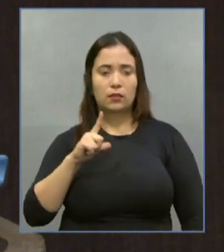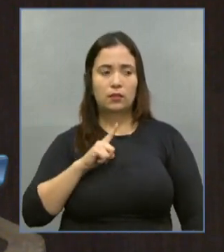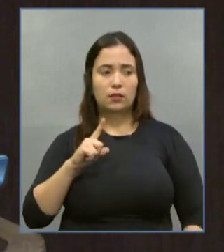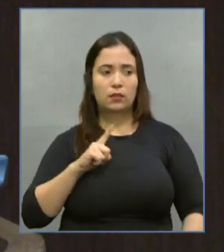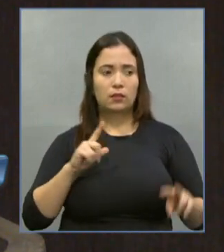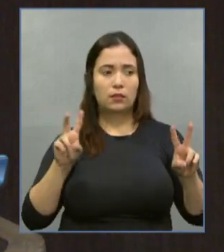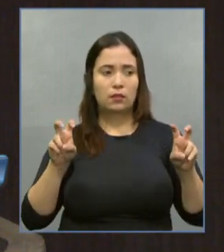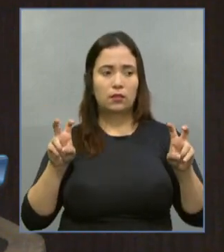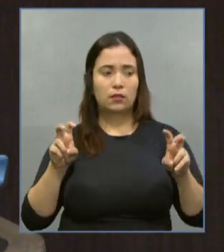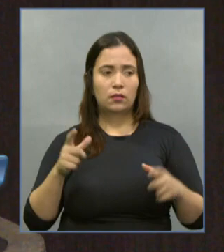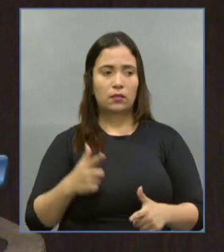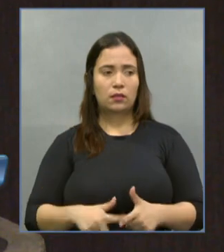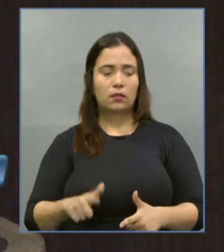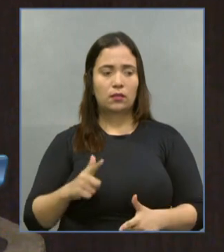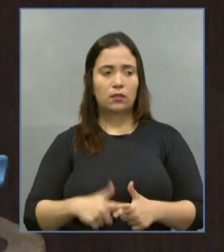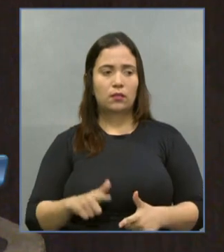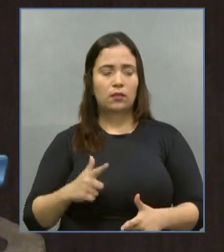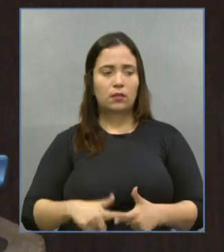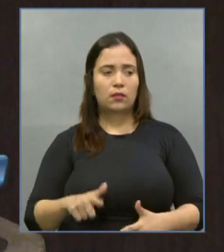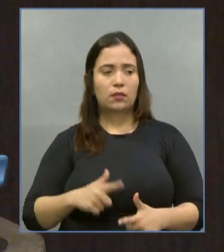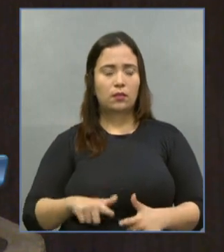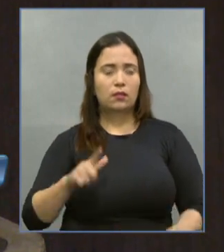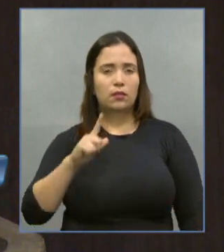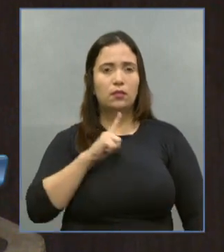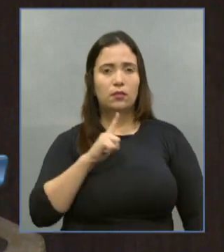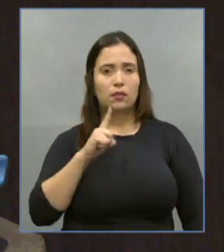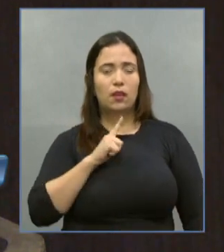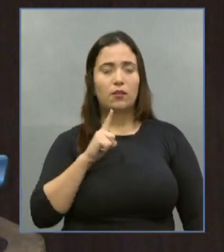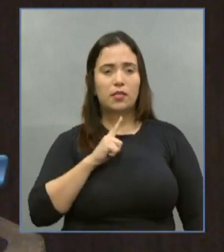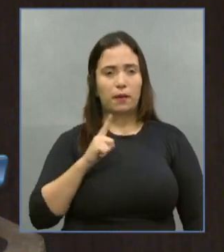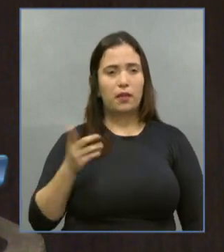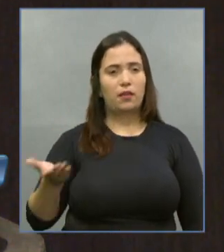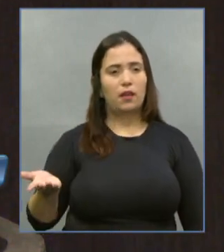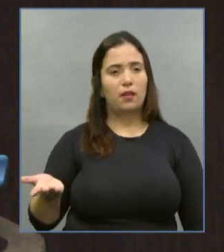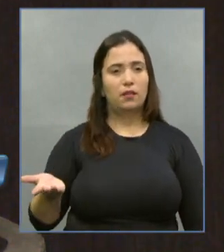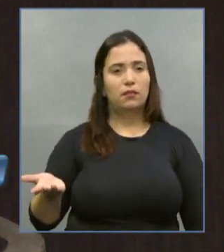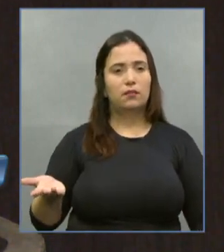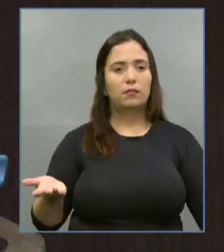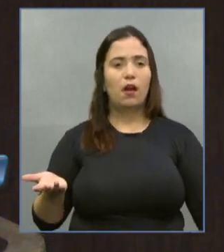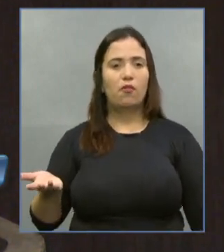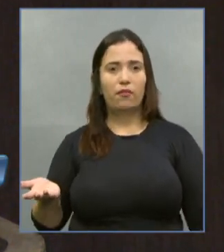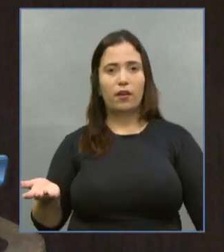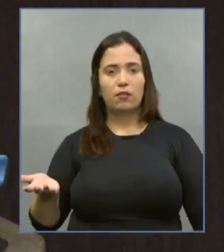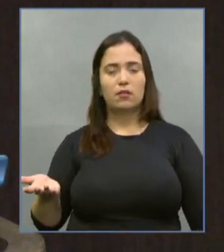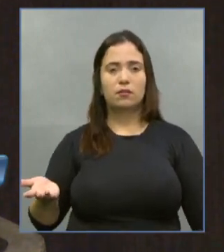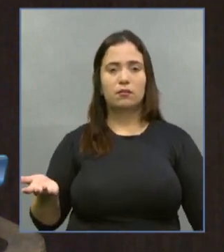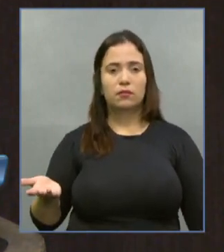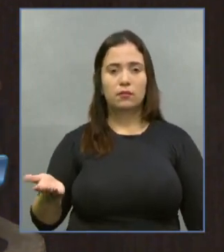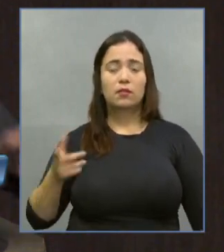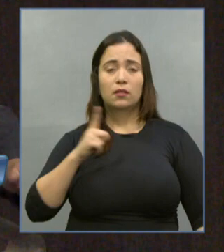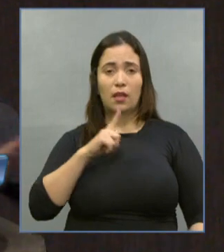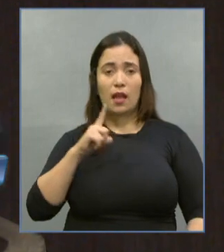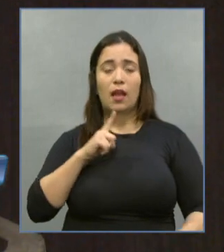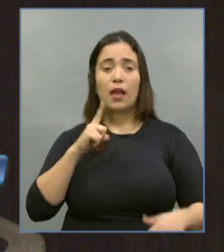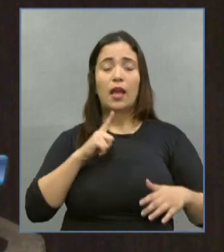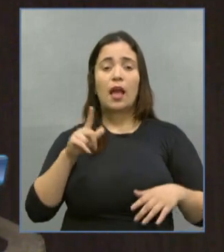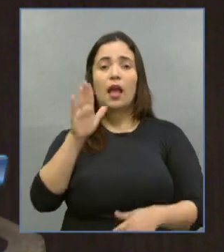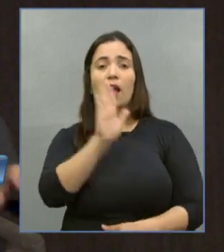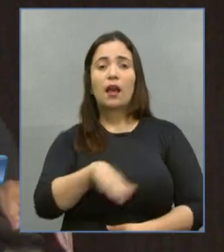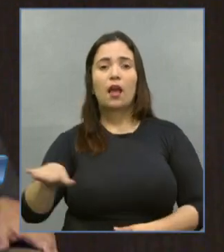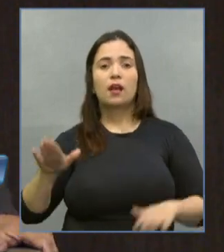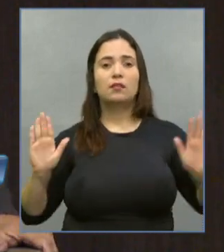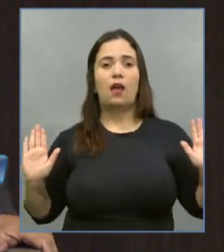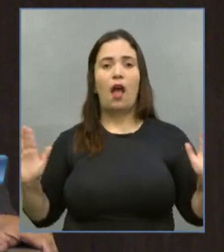transtorno do espectro autismo, as crianças autistas. Crianças autistas que sofrem de alergias